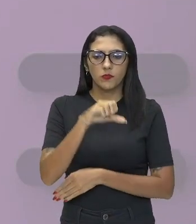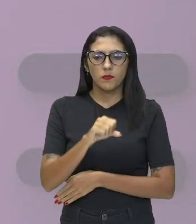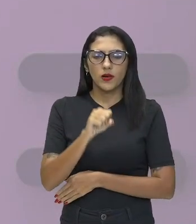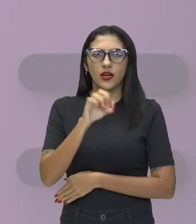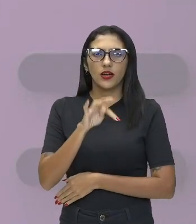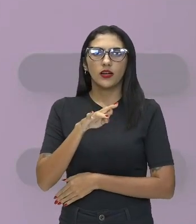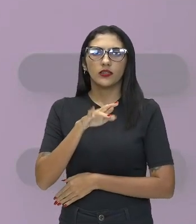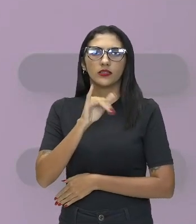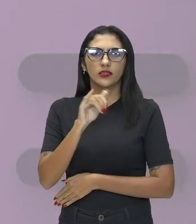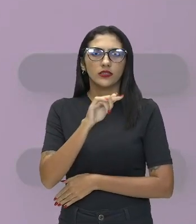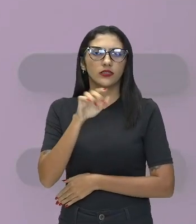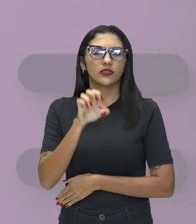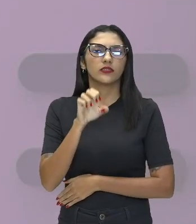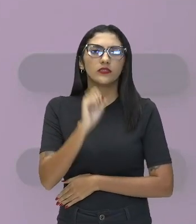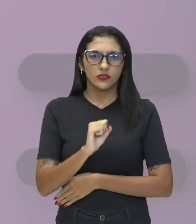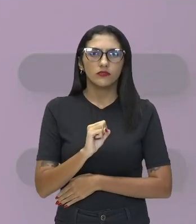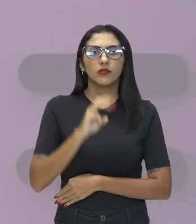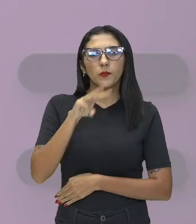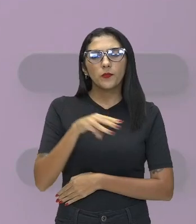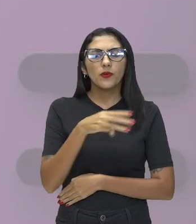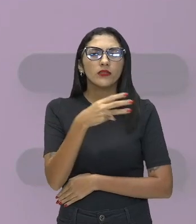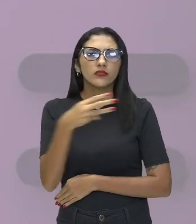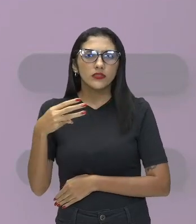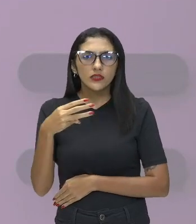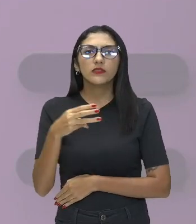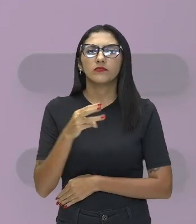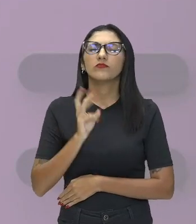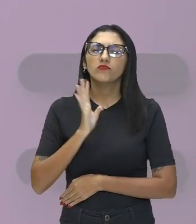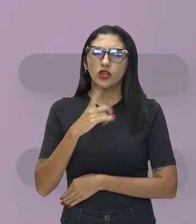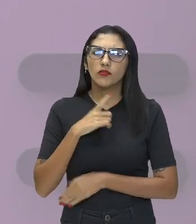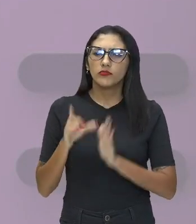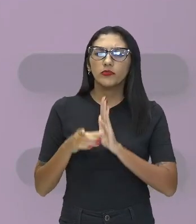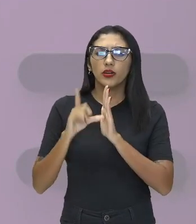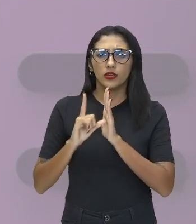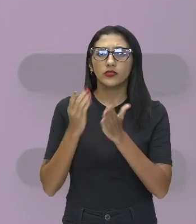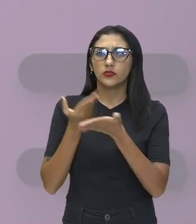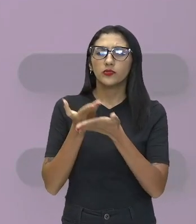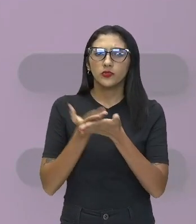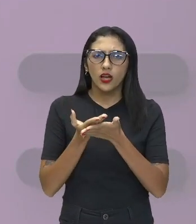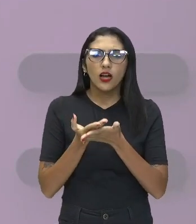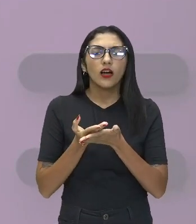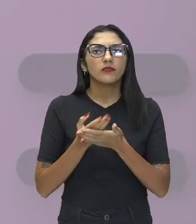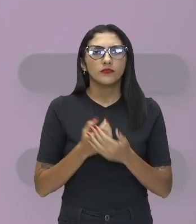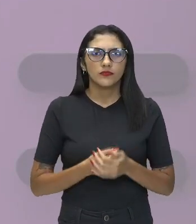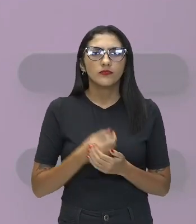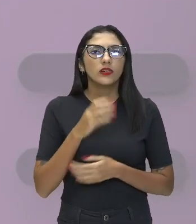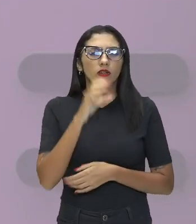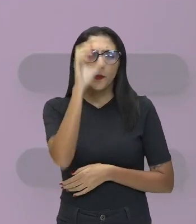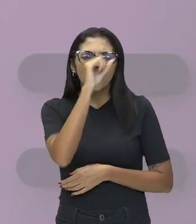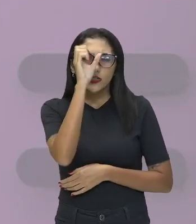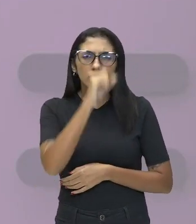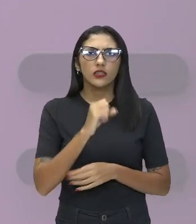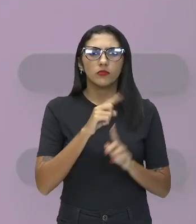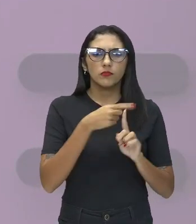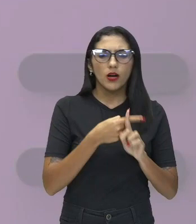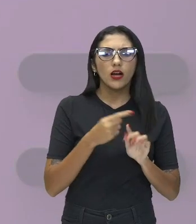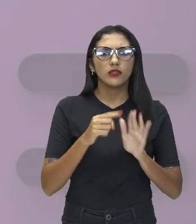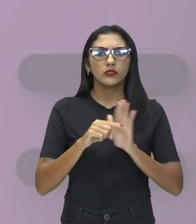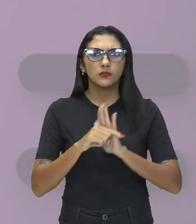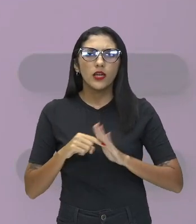matrizes, nós já tivemos aulas aqui sobre as matrizes, vimos as operações de adição, subtração,